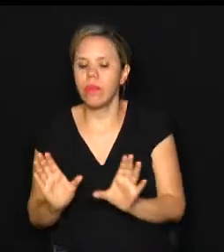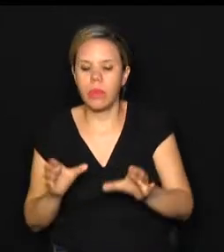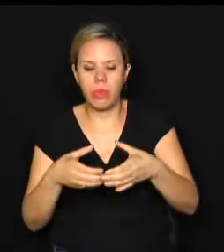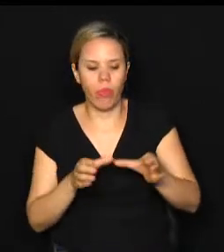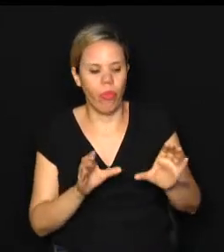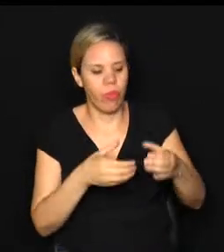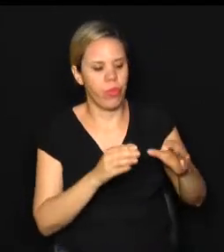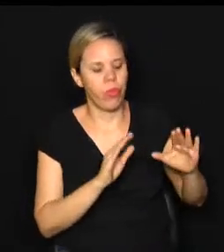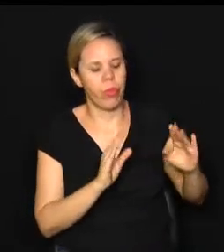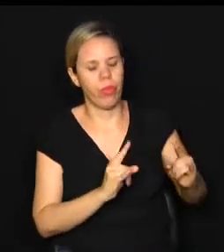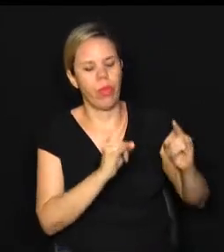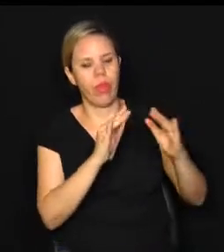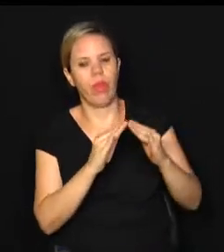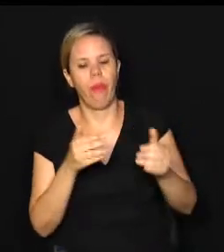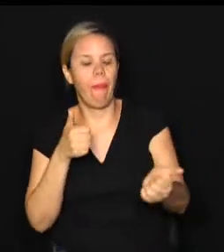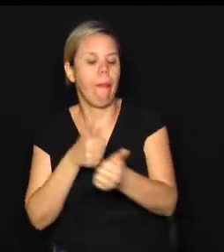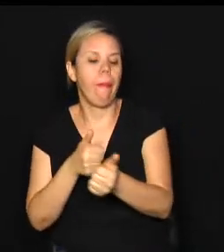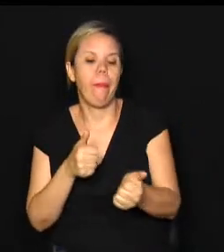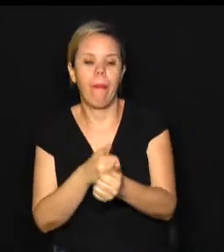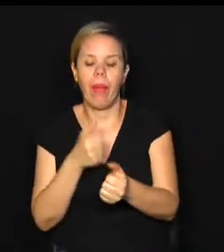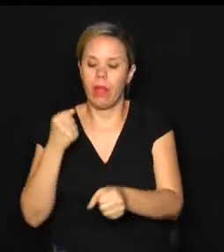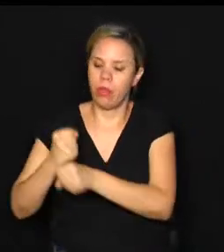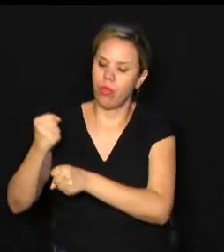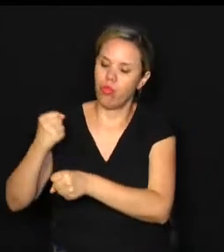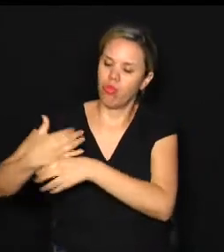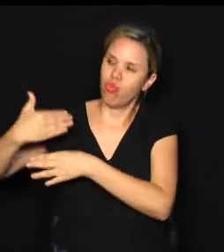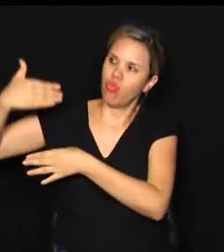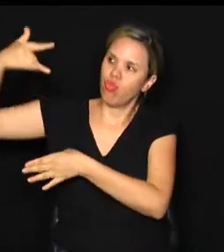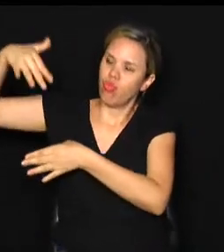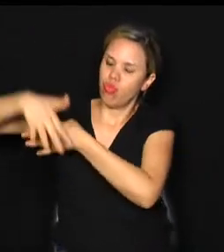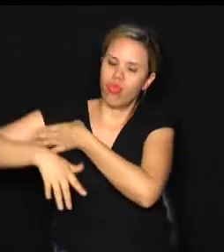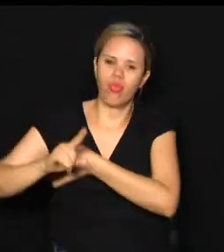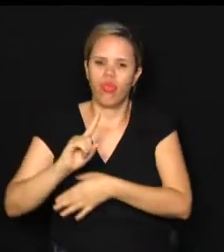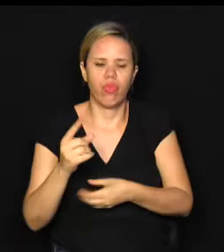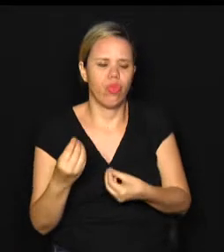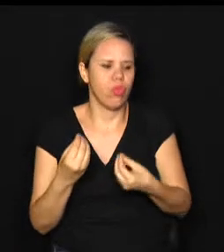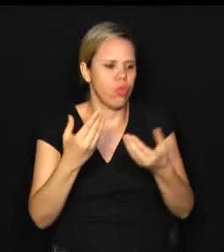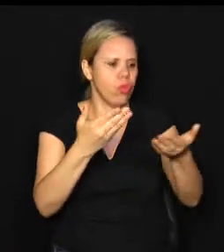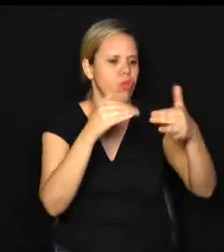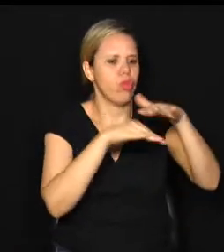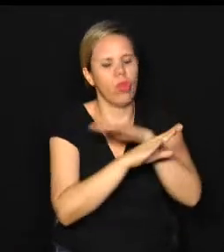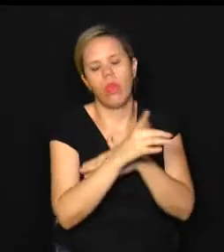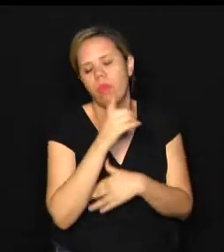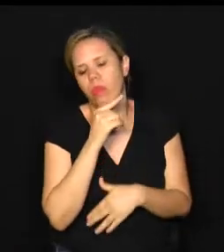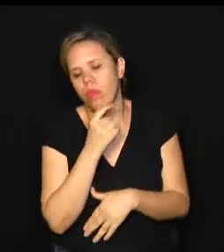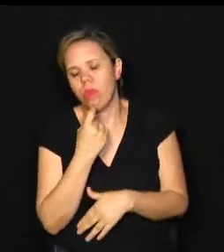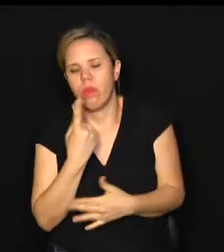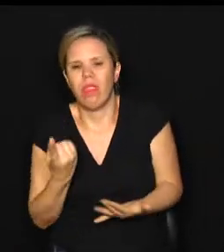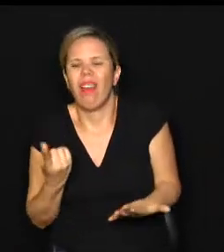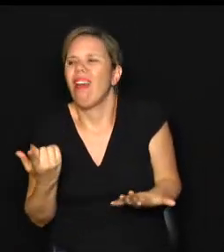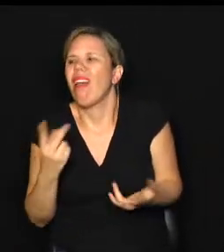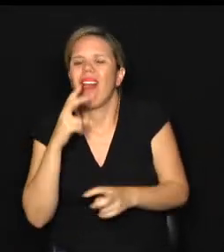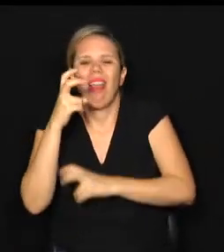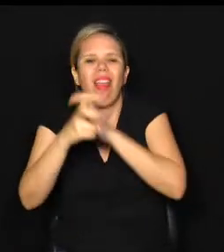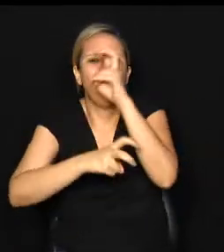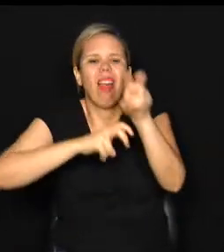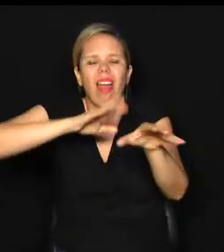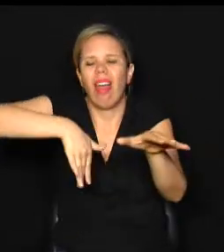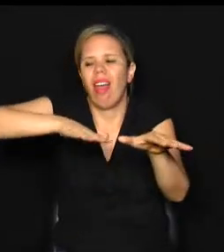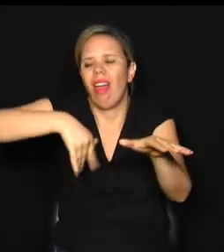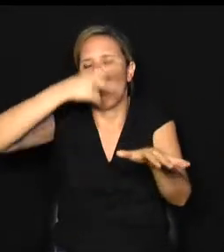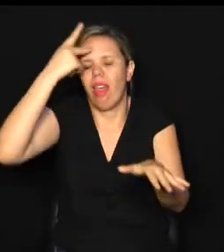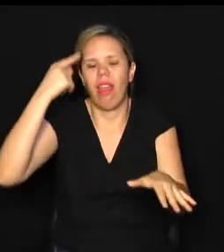em volta de uma represa e não o abastecimento de Campinas é a prioridade. E clube náutico, quem se interessa nisso?